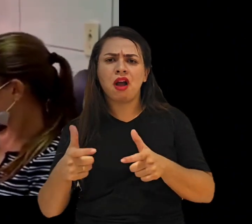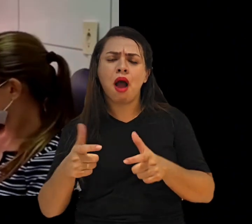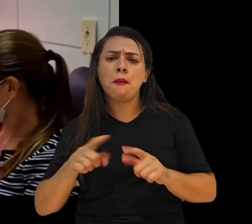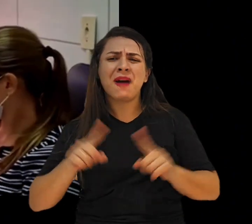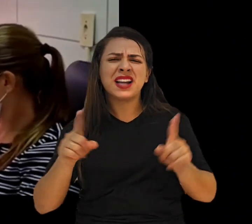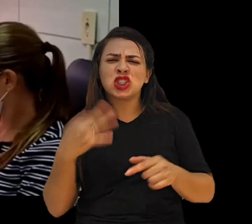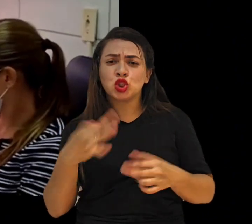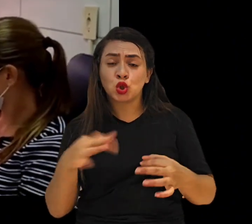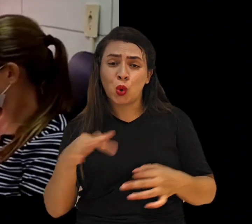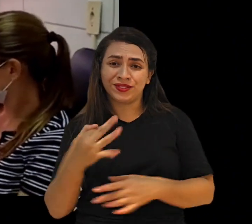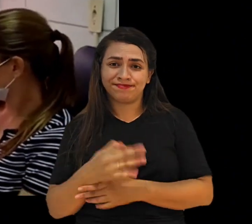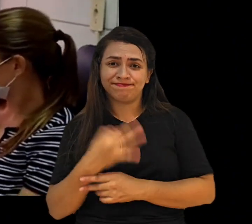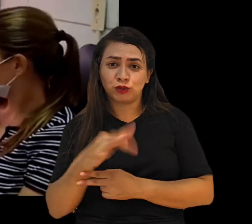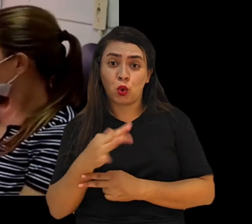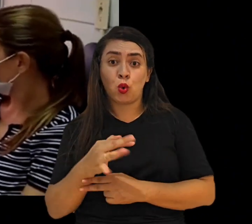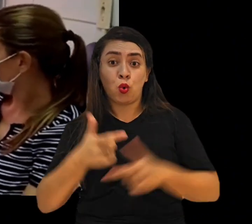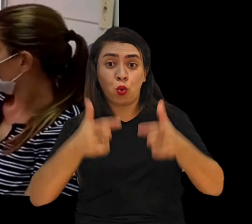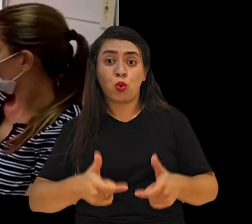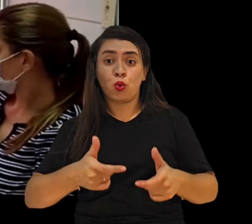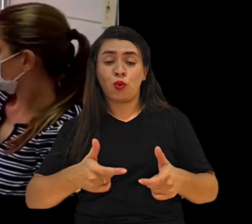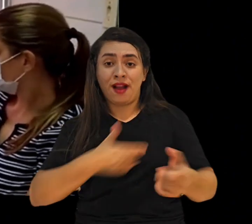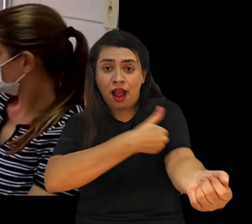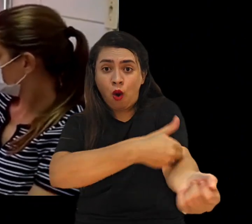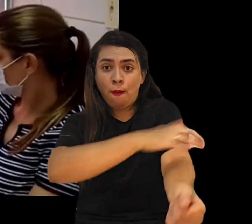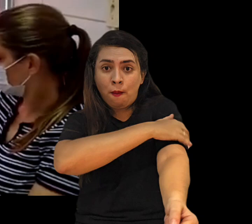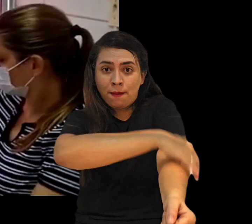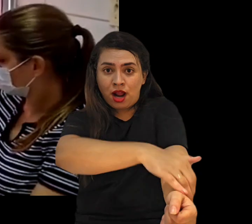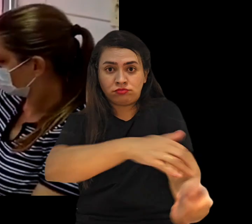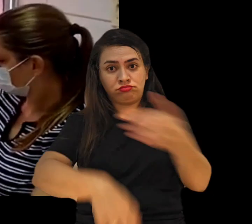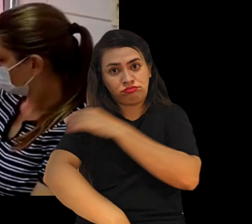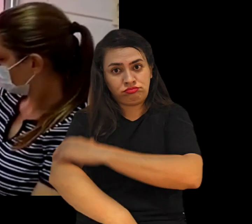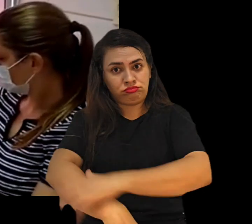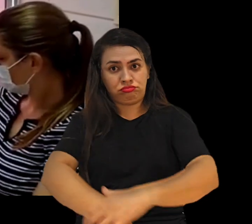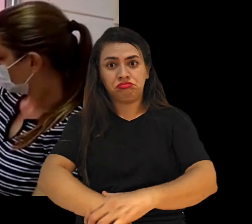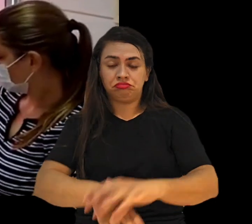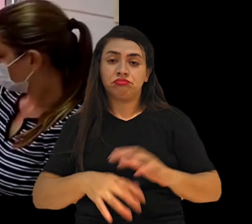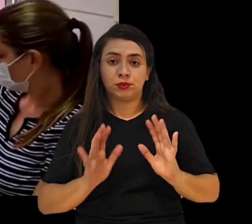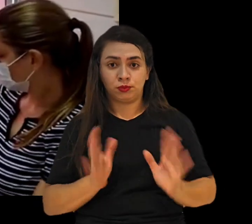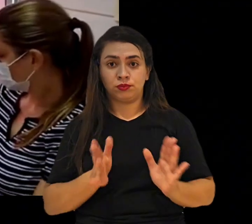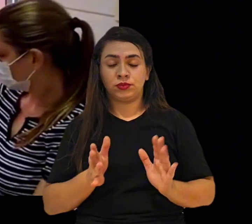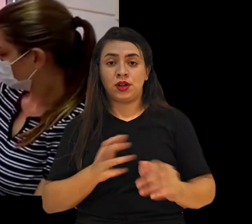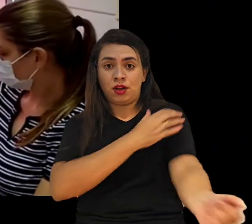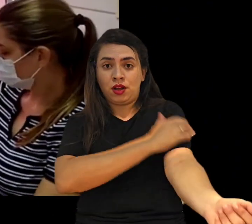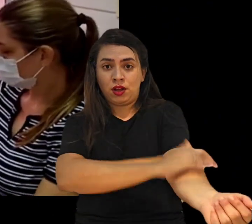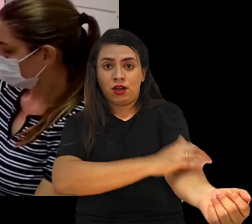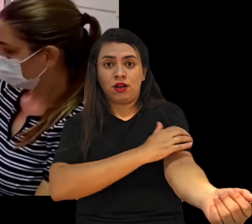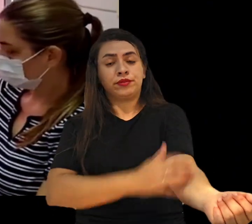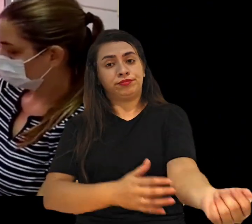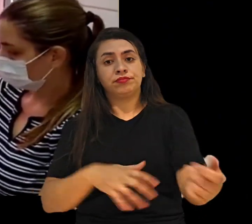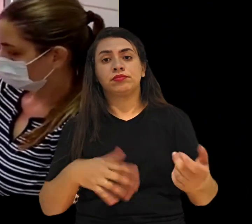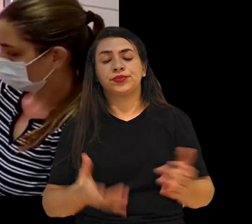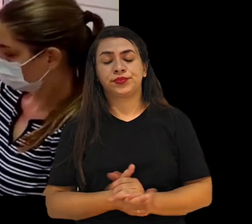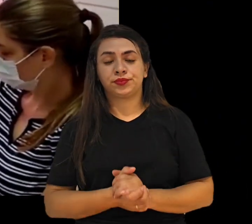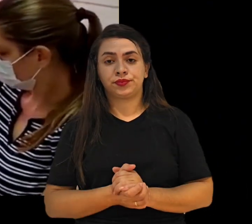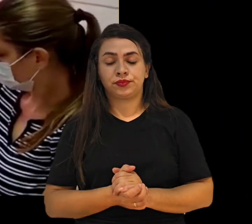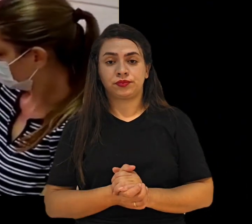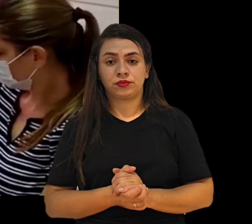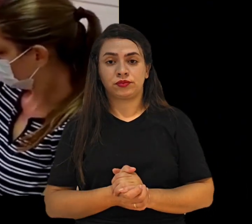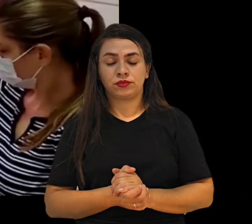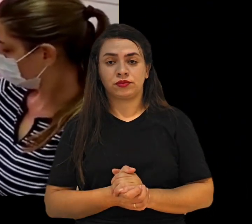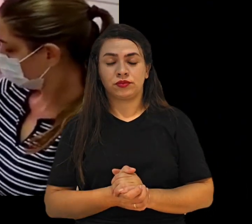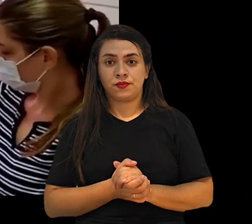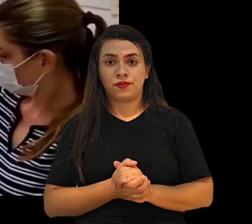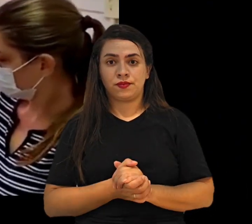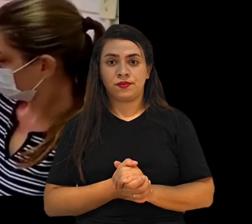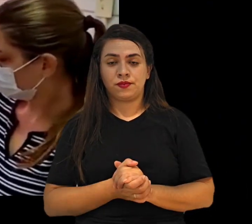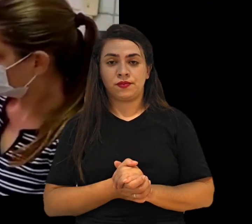Normalmente o local mais adequado é esse daqui, que é na dobra do braço. Tá? Então a gente vem aqui,